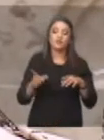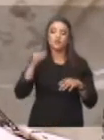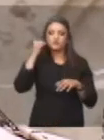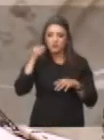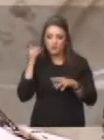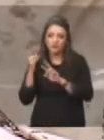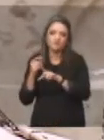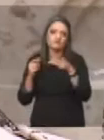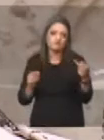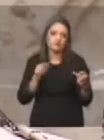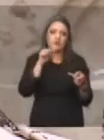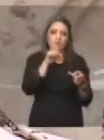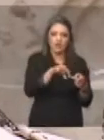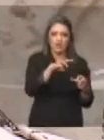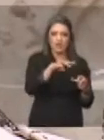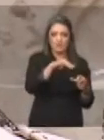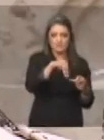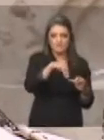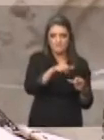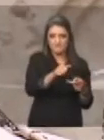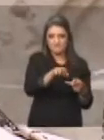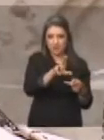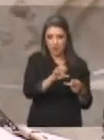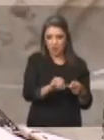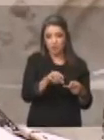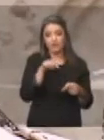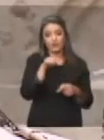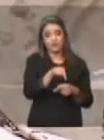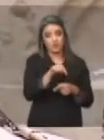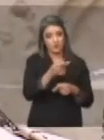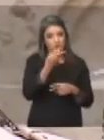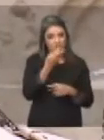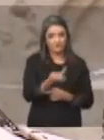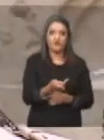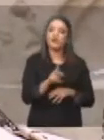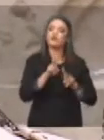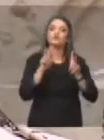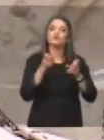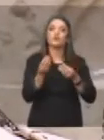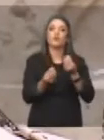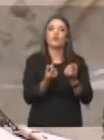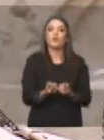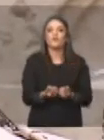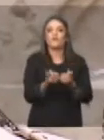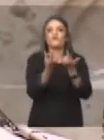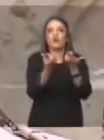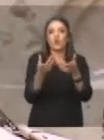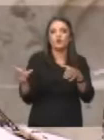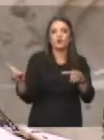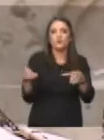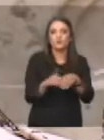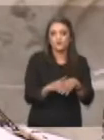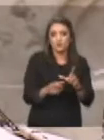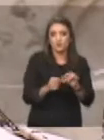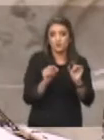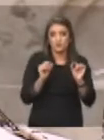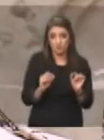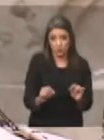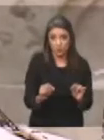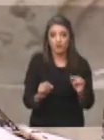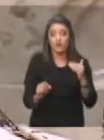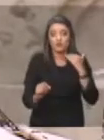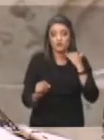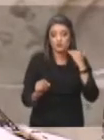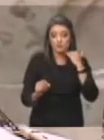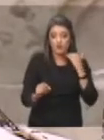assistente parlamentar. Assim, as afirmações de Mauro Sérgio sobre a finalidade dos valores depositados em sua conta bancária e